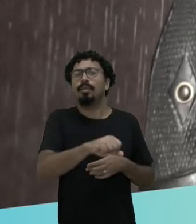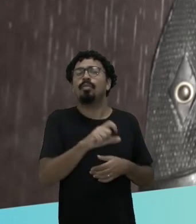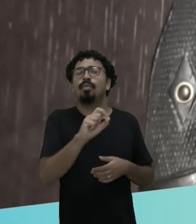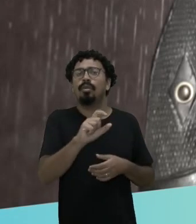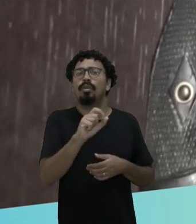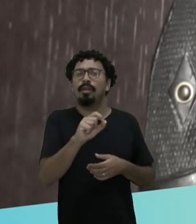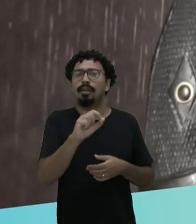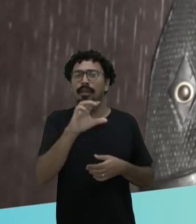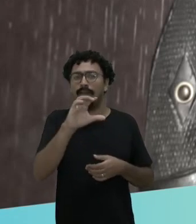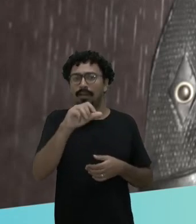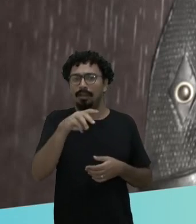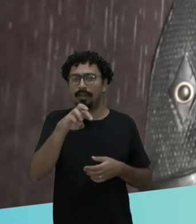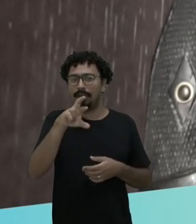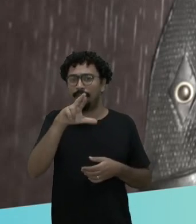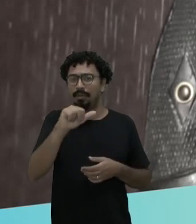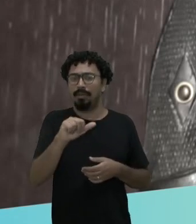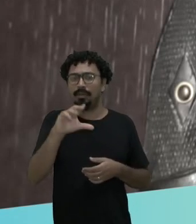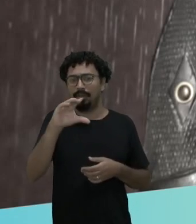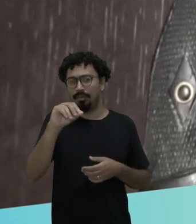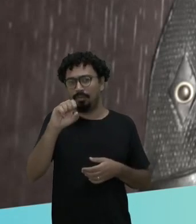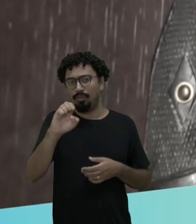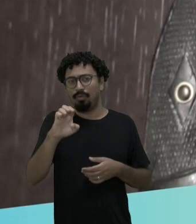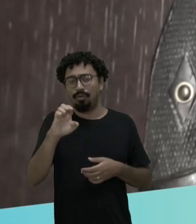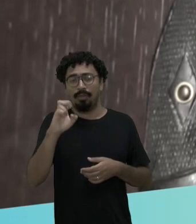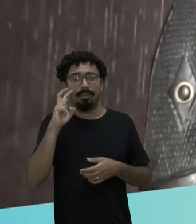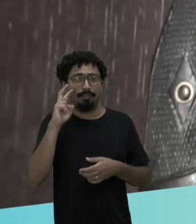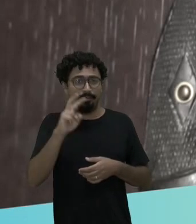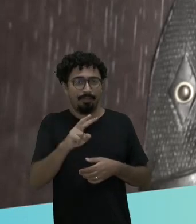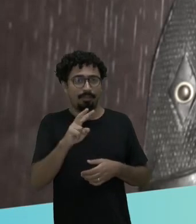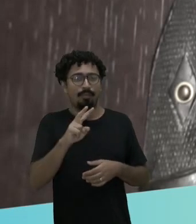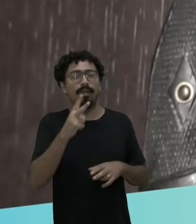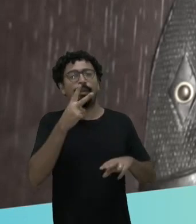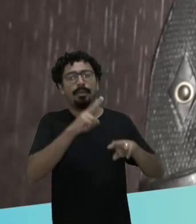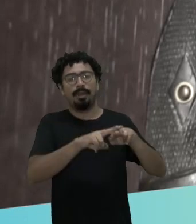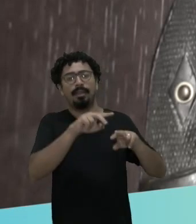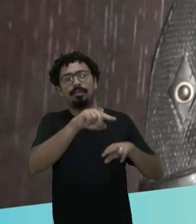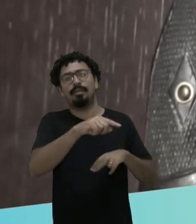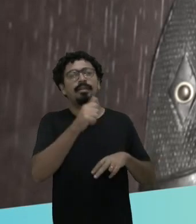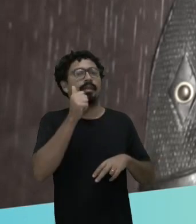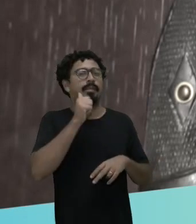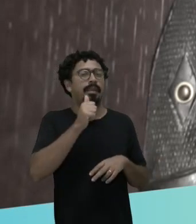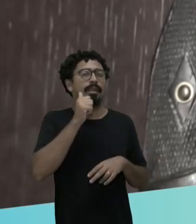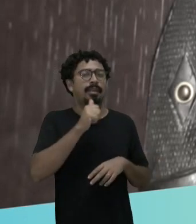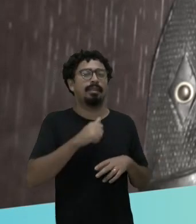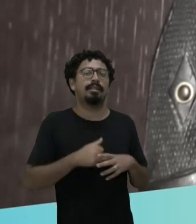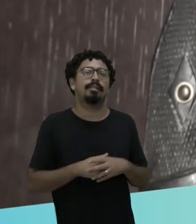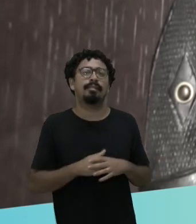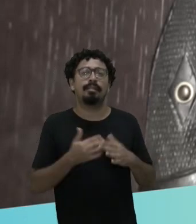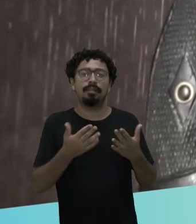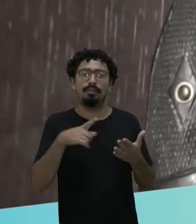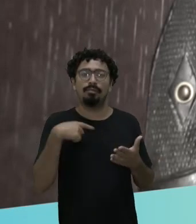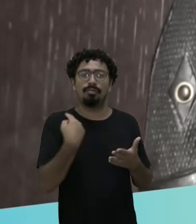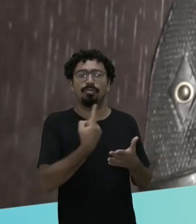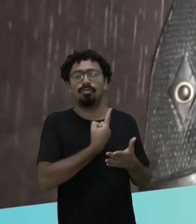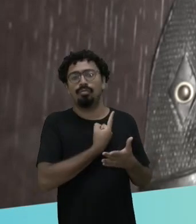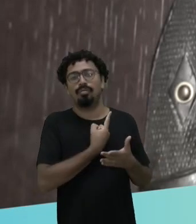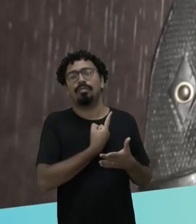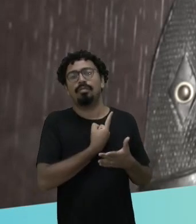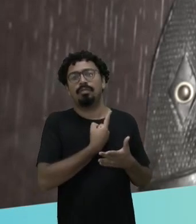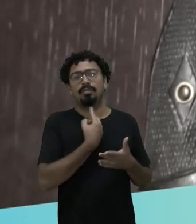do COI, e a polícia foi lá e fez a prisão dessa menina. Então a gente está correndo aí para